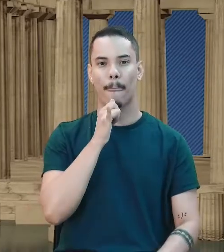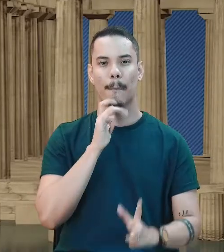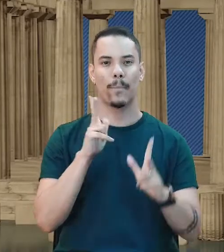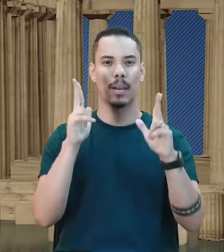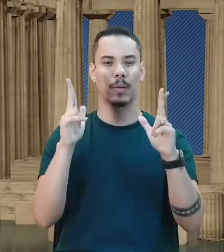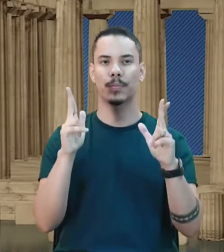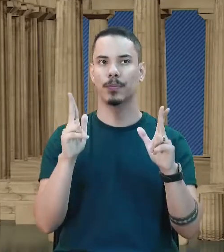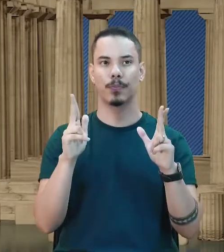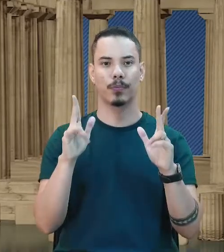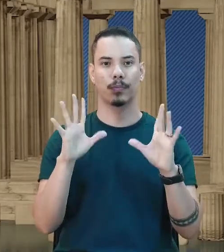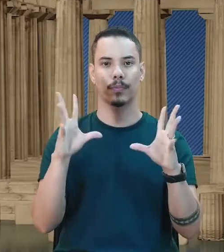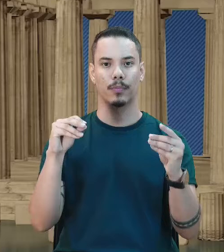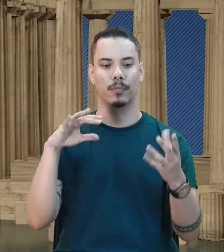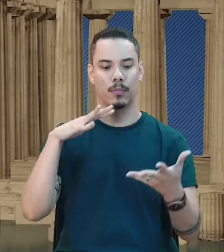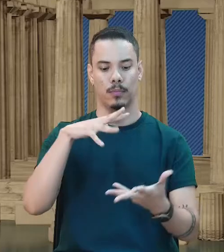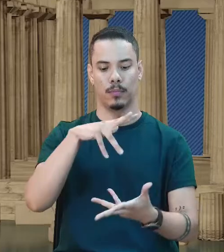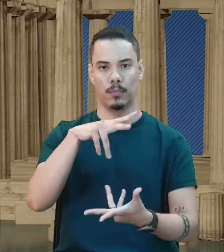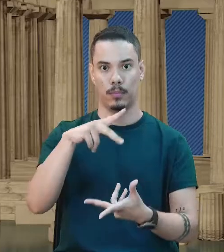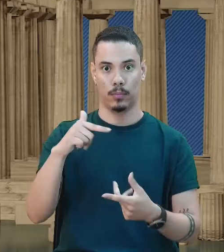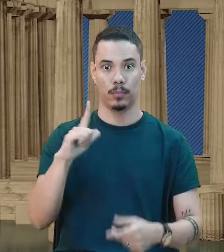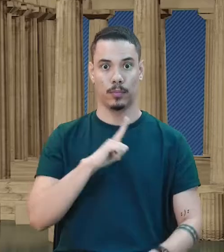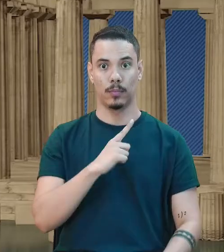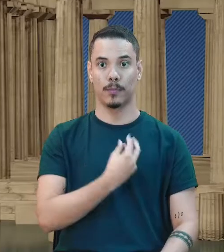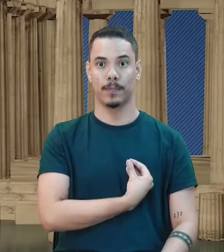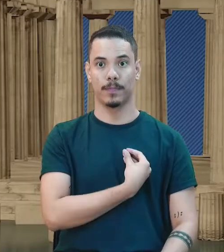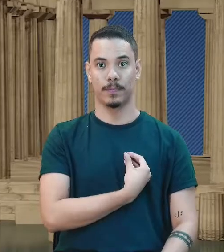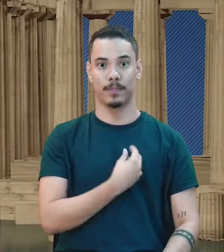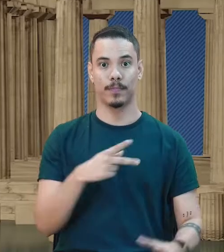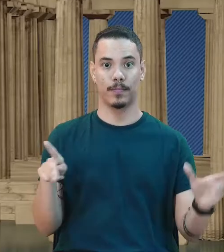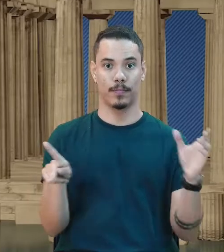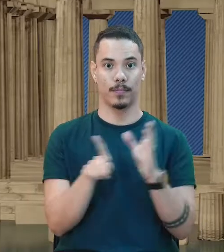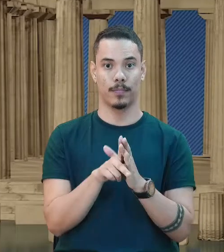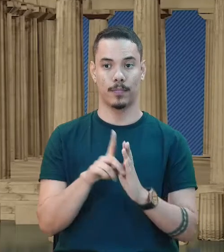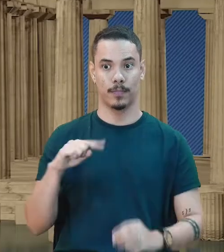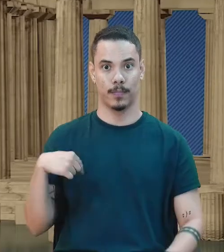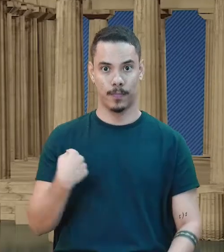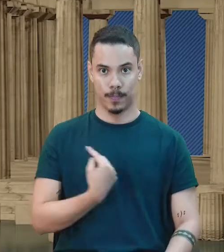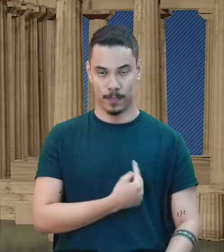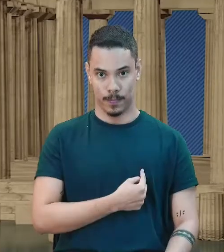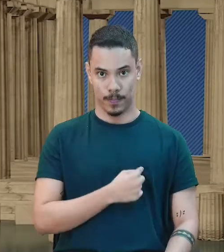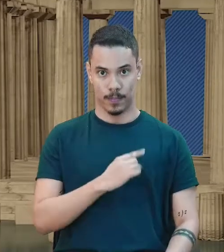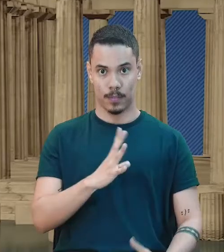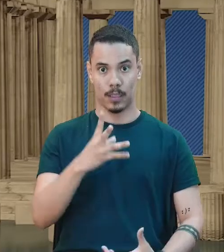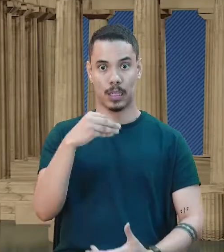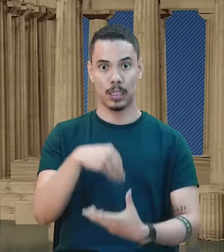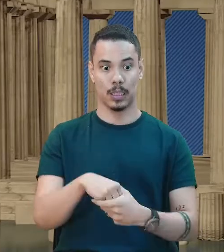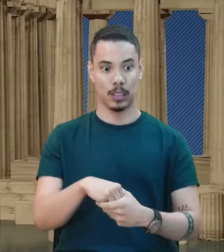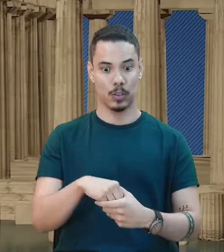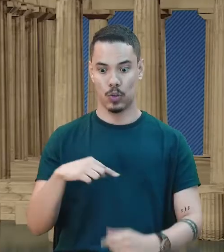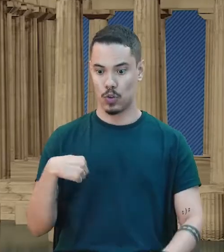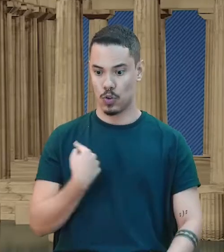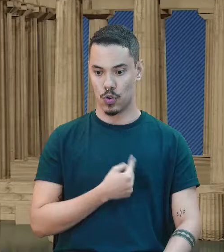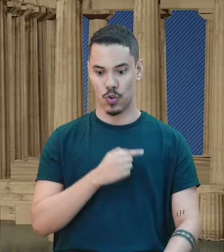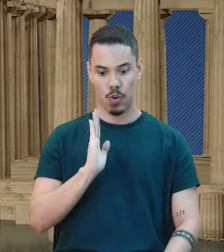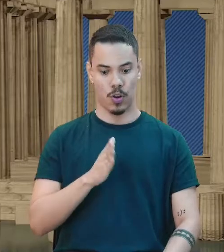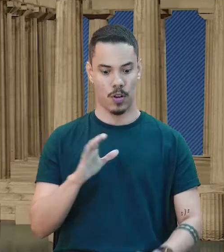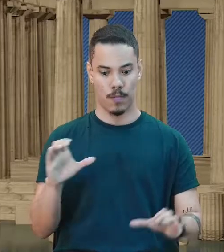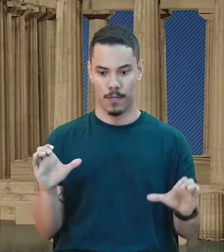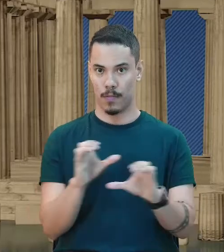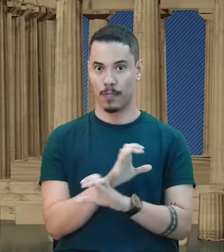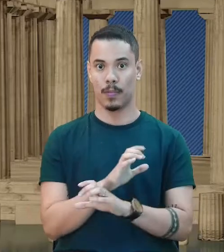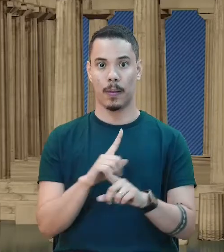o universo estivesse presente em nós, dentro daquilo que nós somos. Mas não é